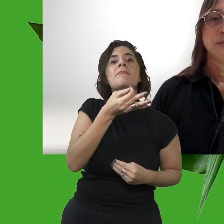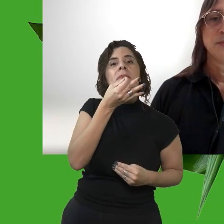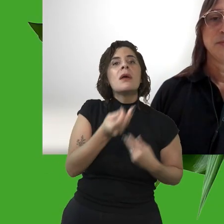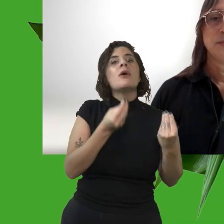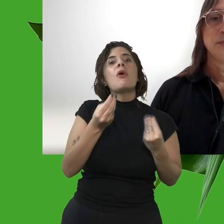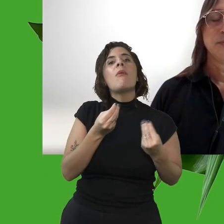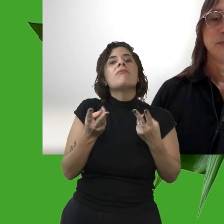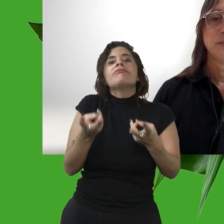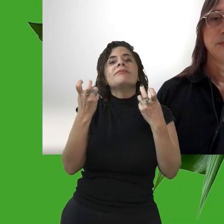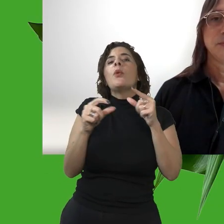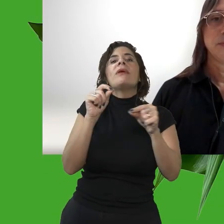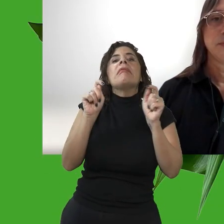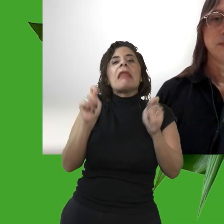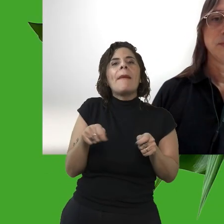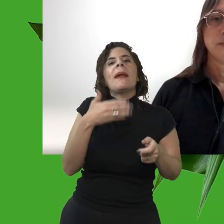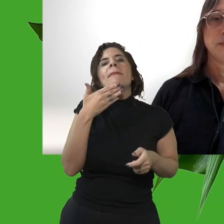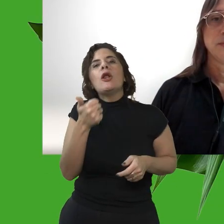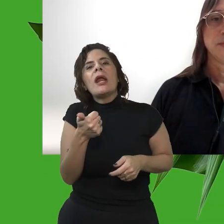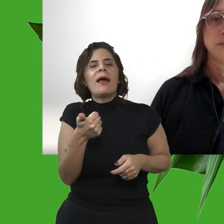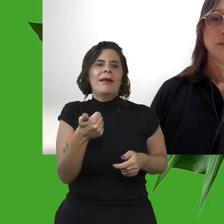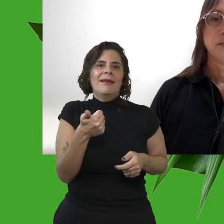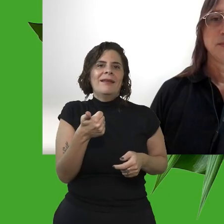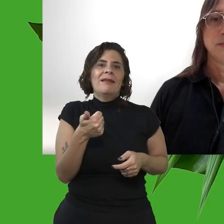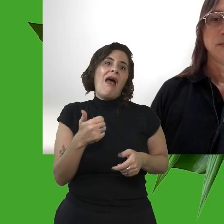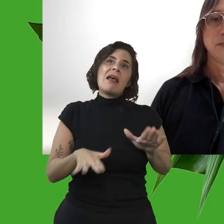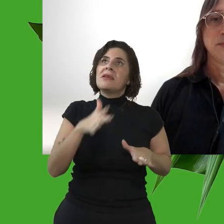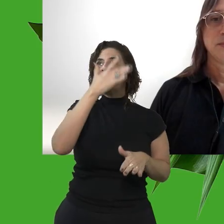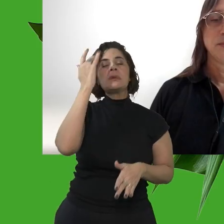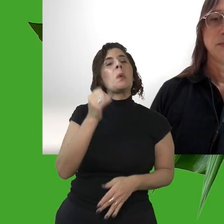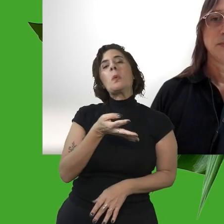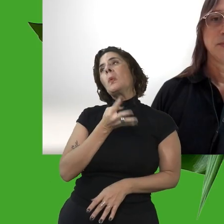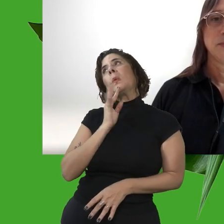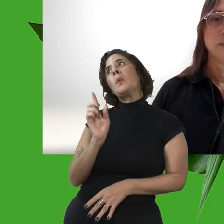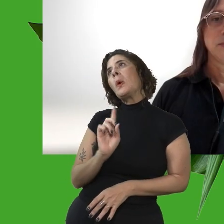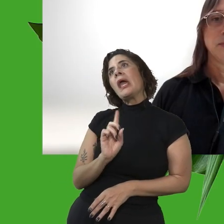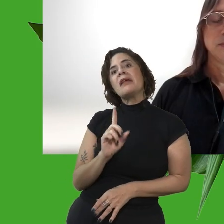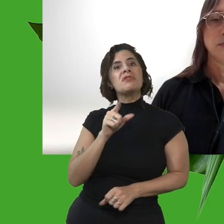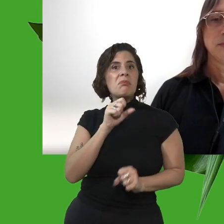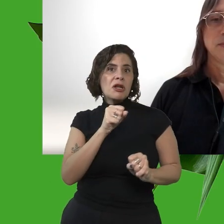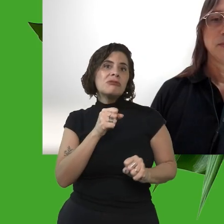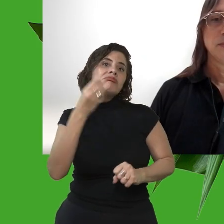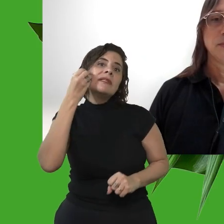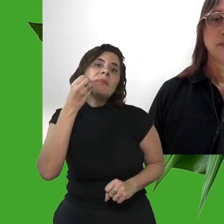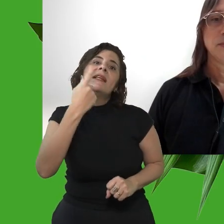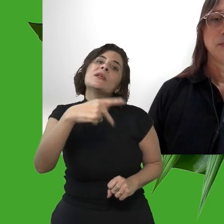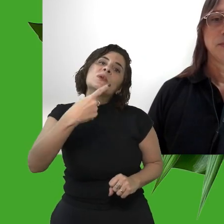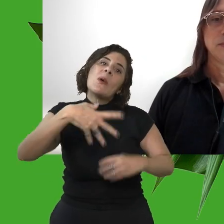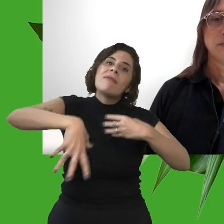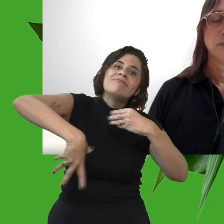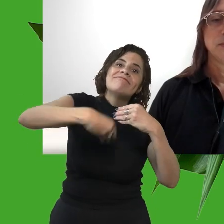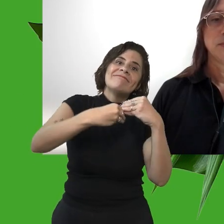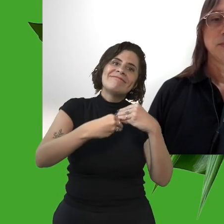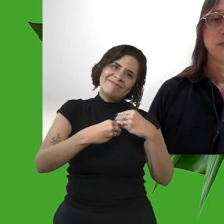pontos você pode trazer que podem não estar ainda, né, no conhecimento do pessoal que está nos assistindo, mas que você com a sua experiência pode trazer para que a gente